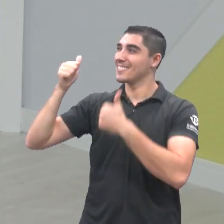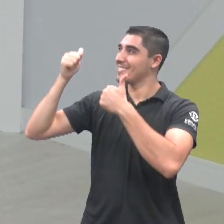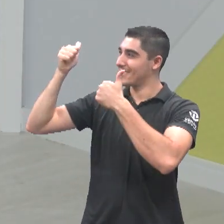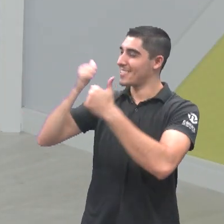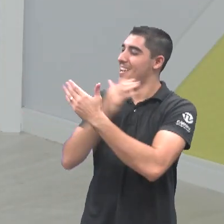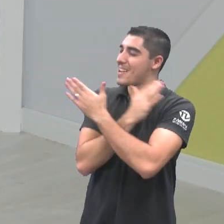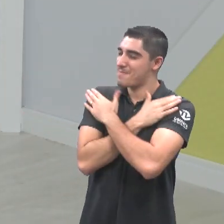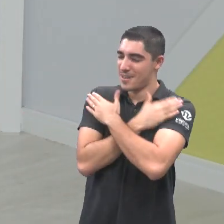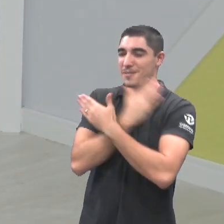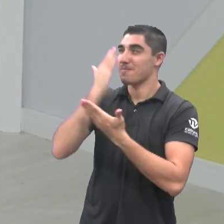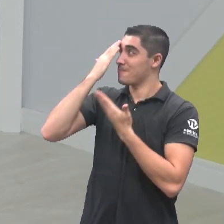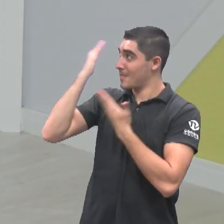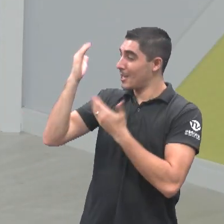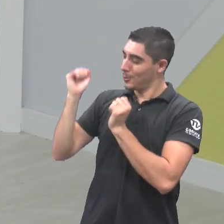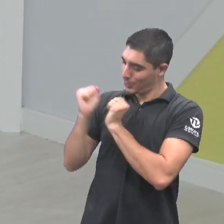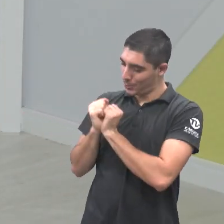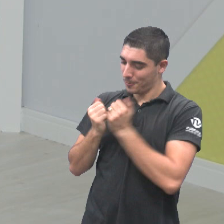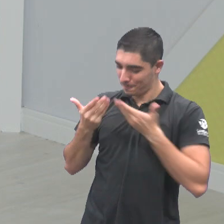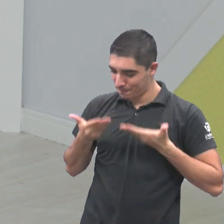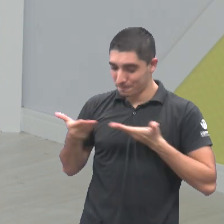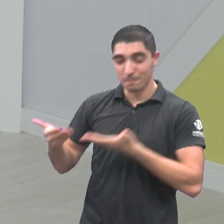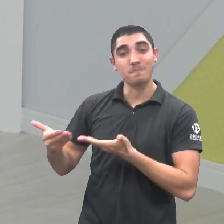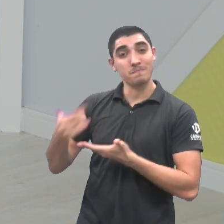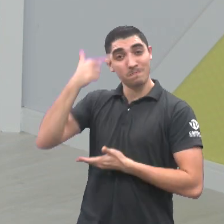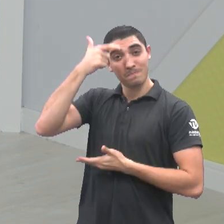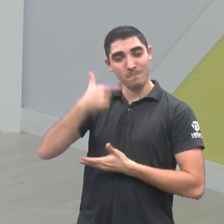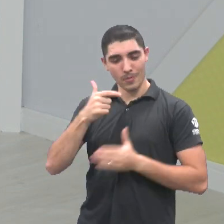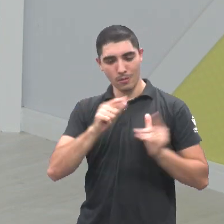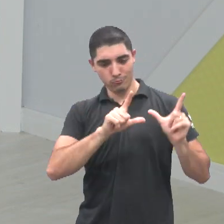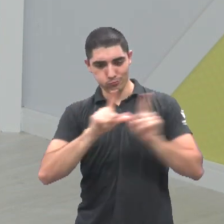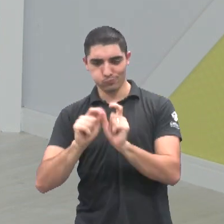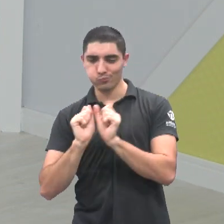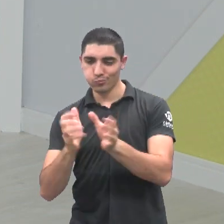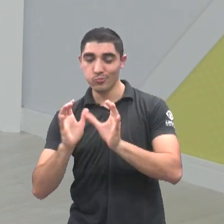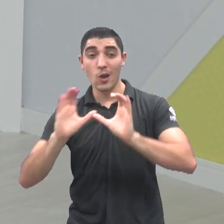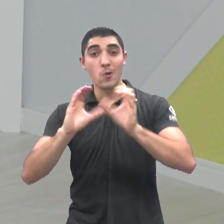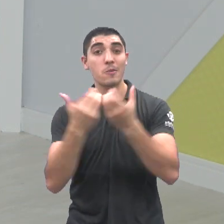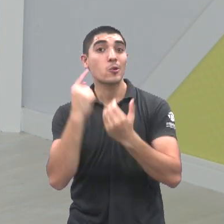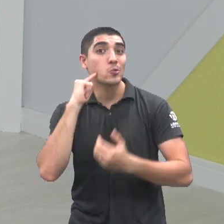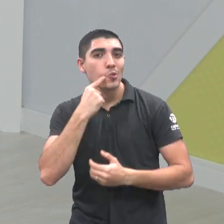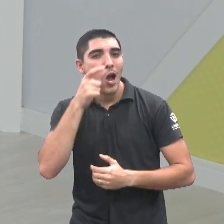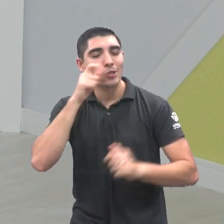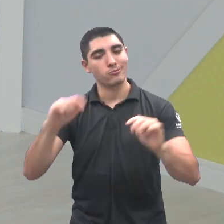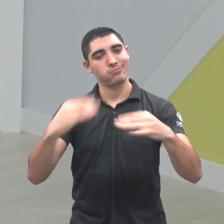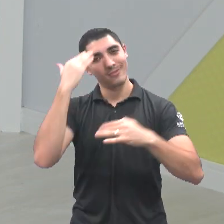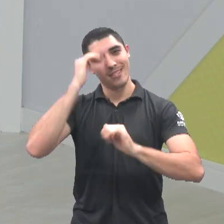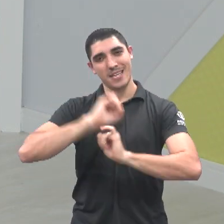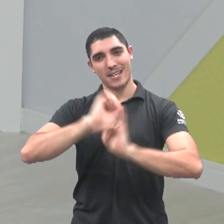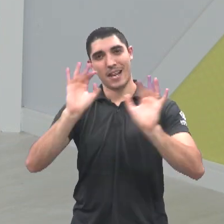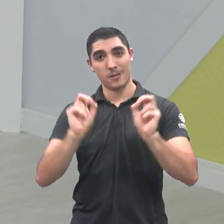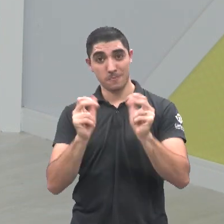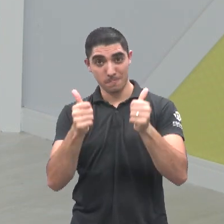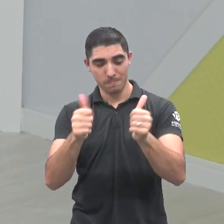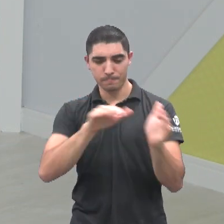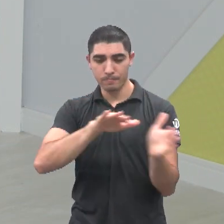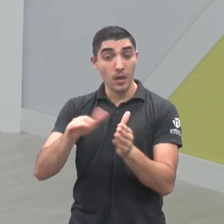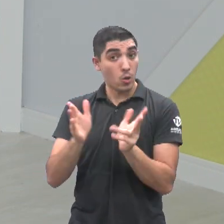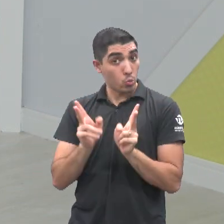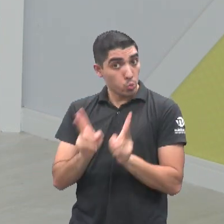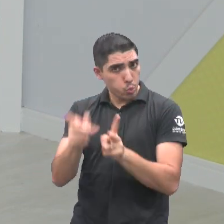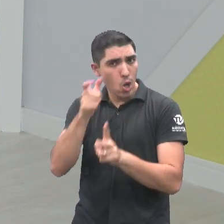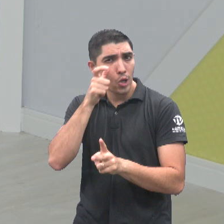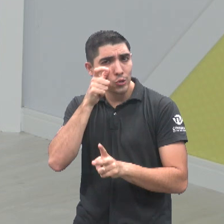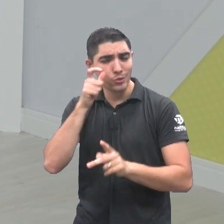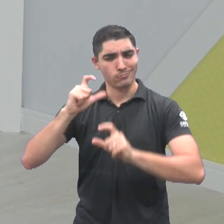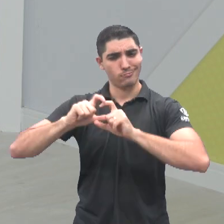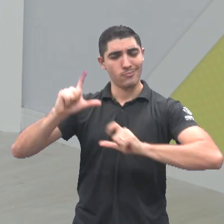sempre bom tê-lo aqui no Hora do Esporte. O Luizão que sempre leva informação para a comunidade surda que acompanha o nosso programa. Você vai ficar agora com a programação da TV